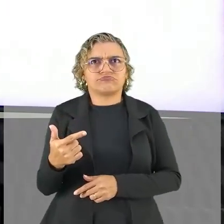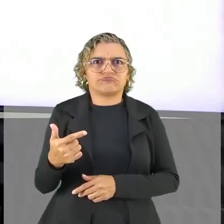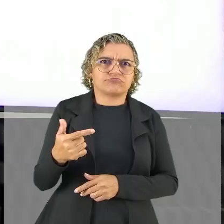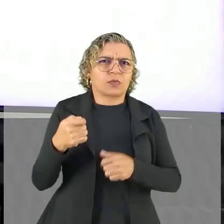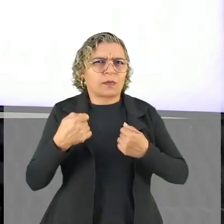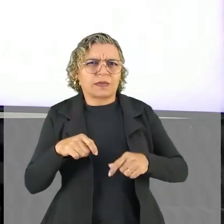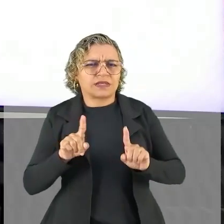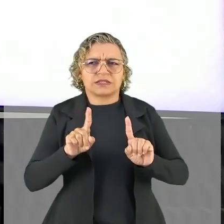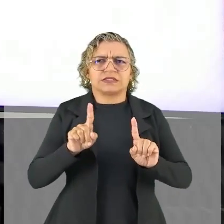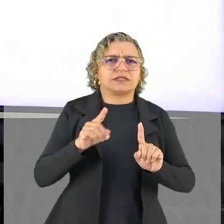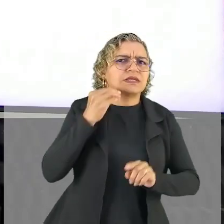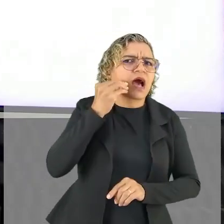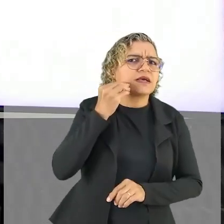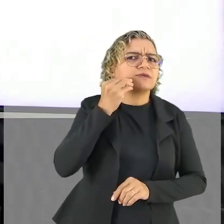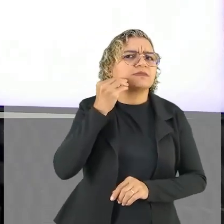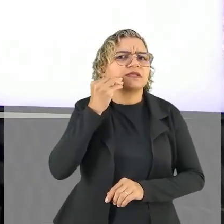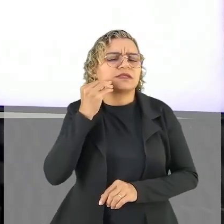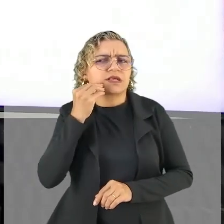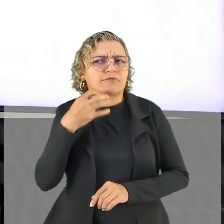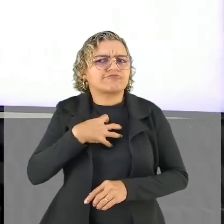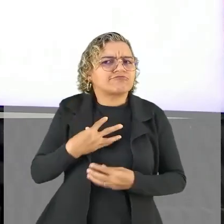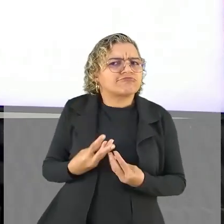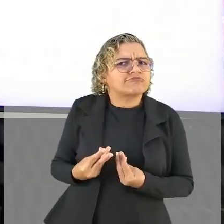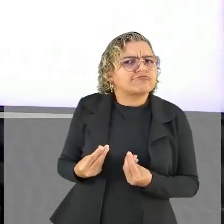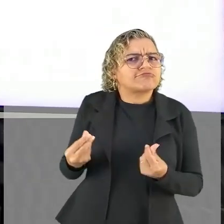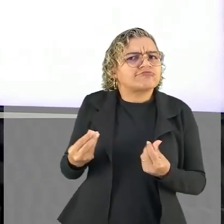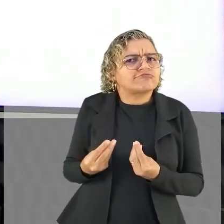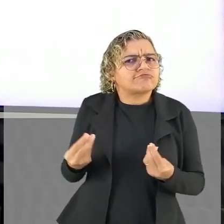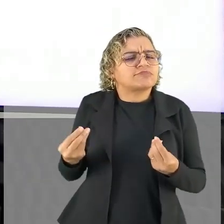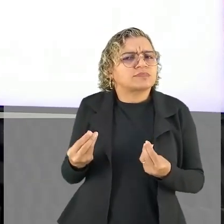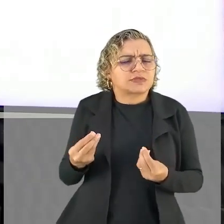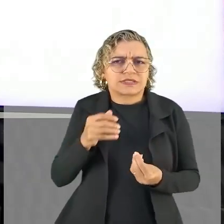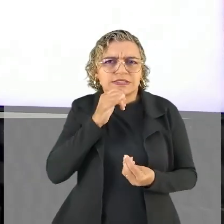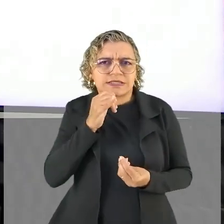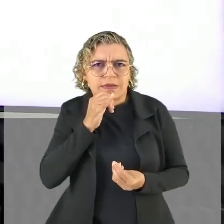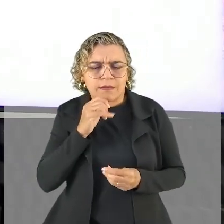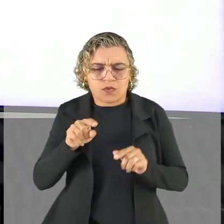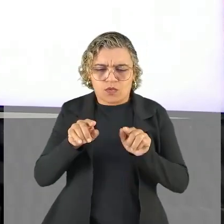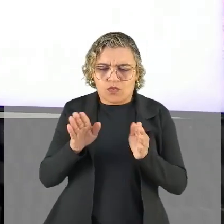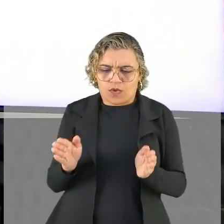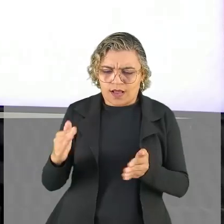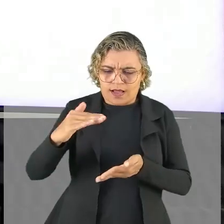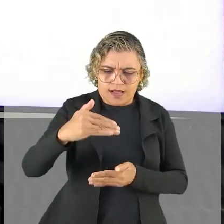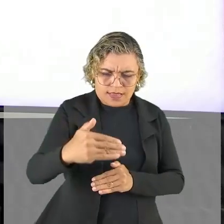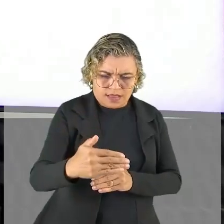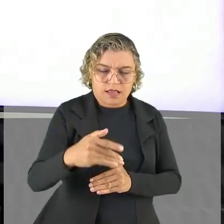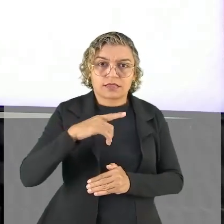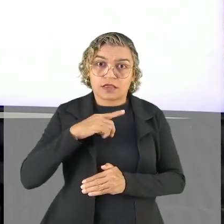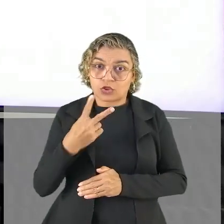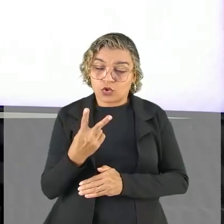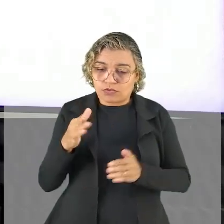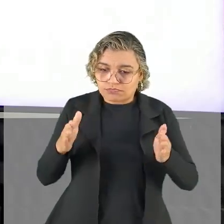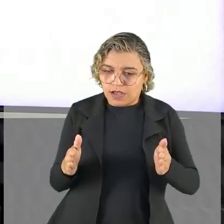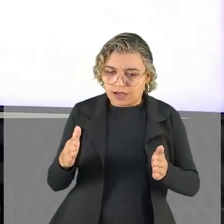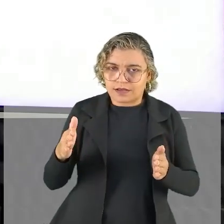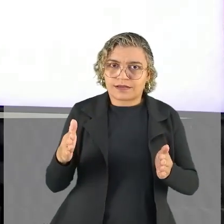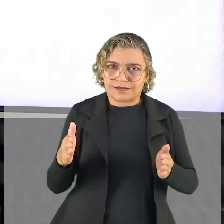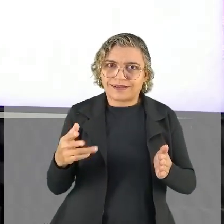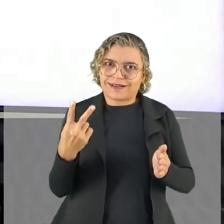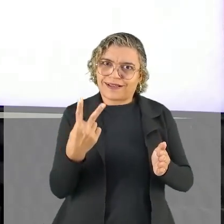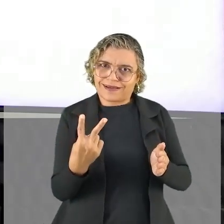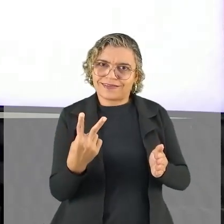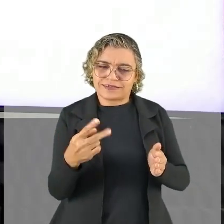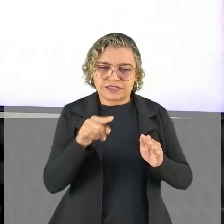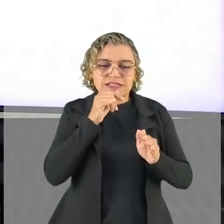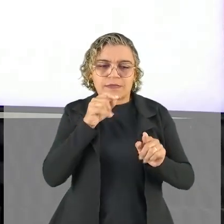gente não precisa experimentar na sensibilidade que um quadrado tem 2 lados. A gente consegue fazer esse exercício mental. Então, as formas